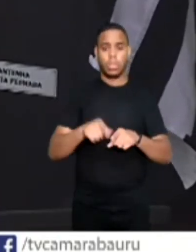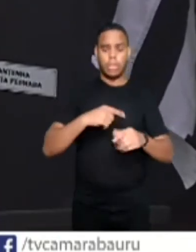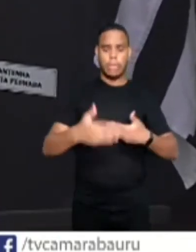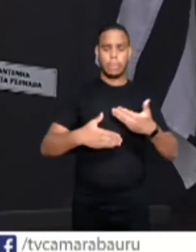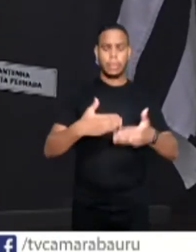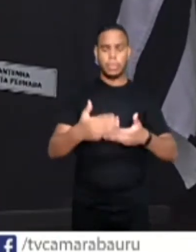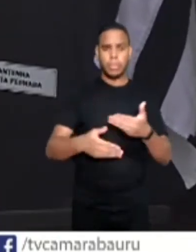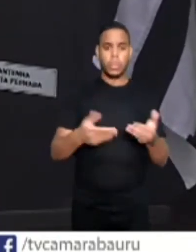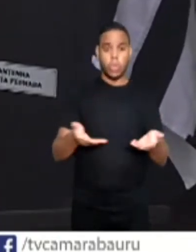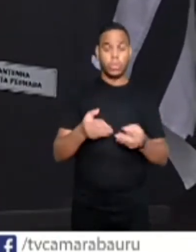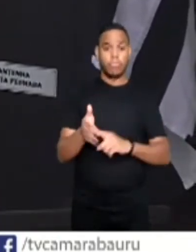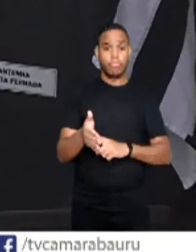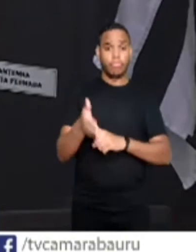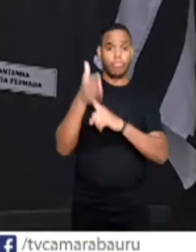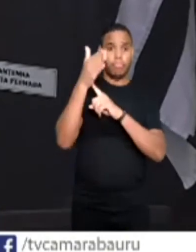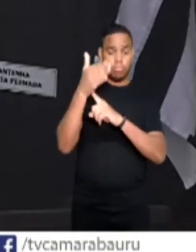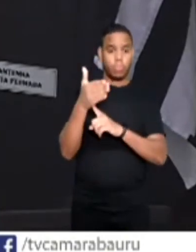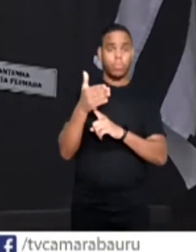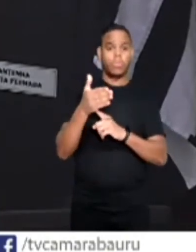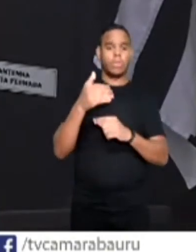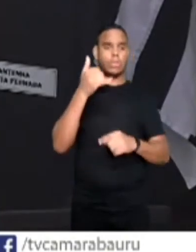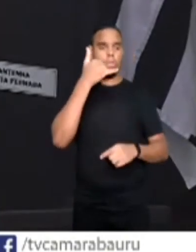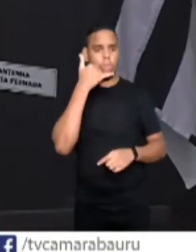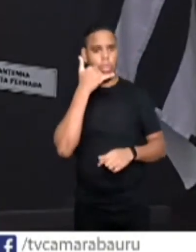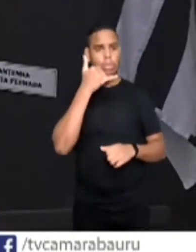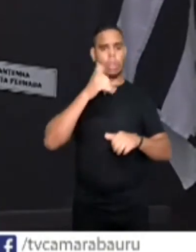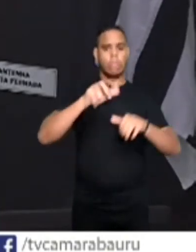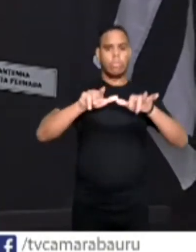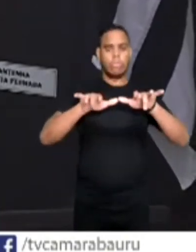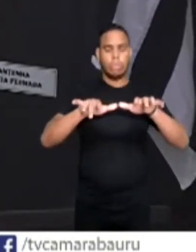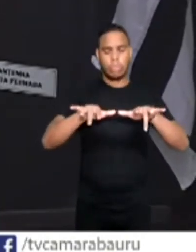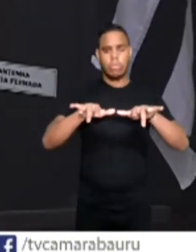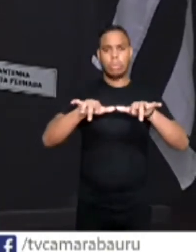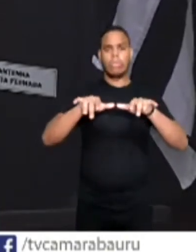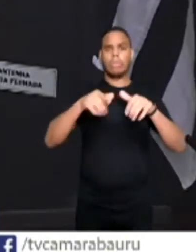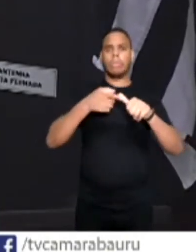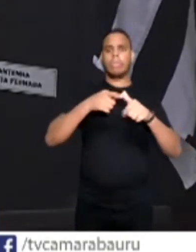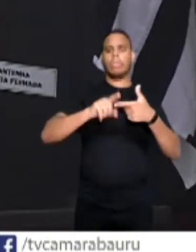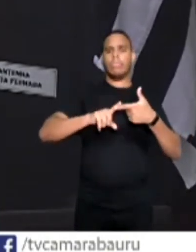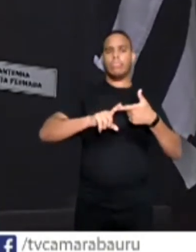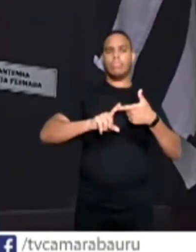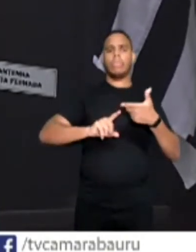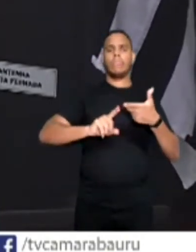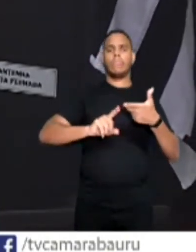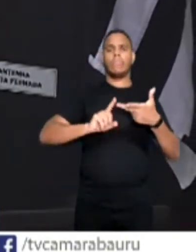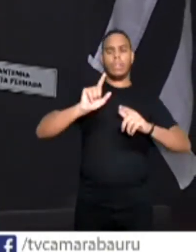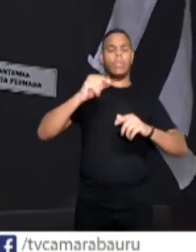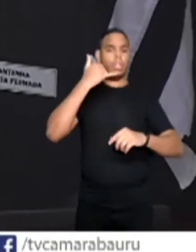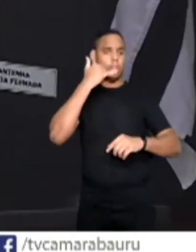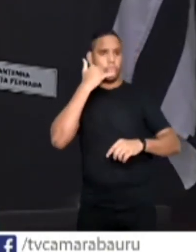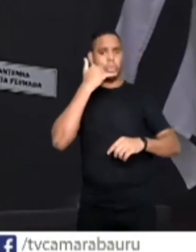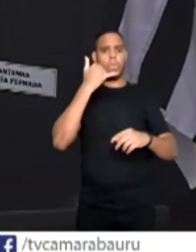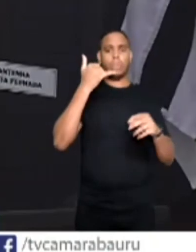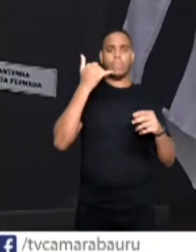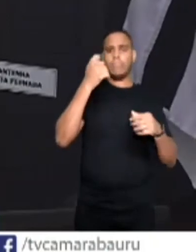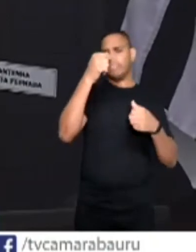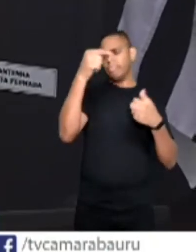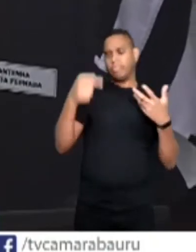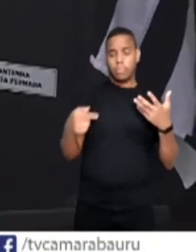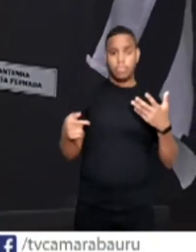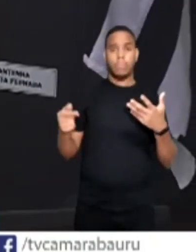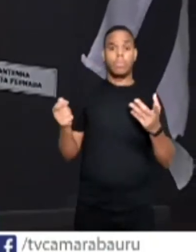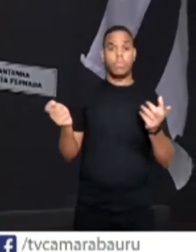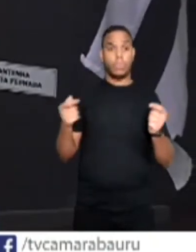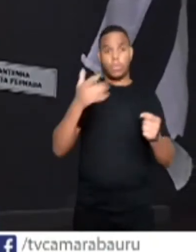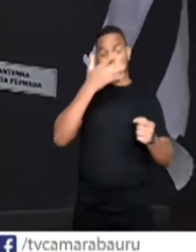hoje, que o celular, o computador, o telefone, enfim, faz com que as pessoas